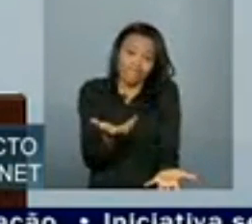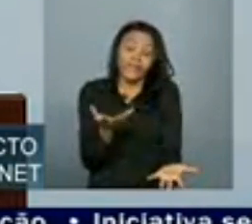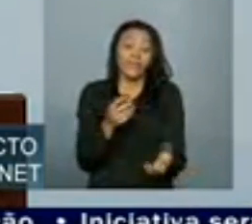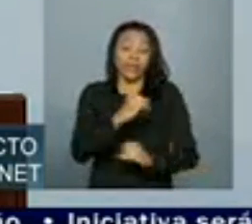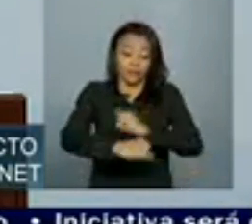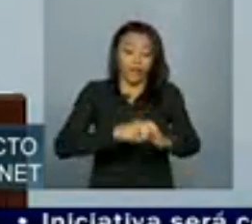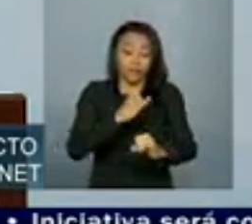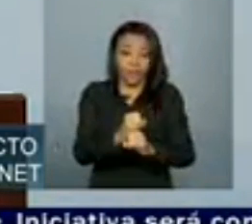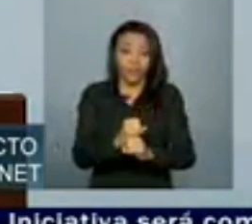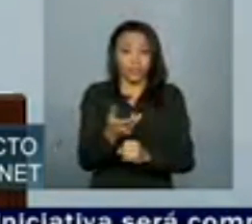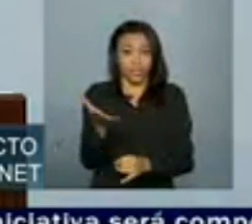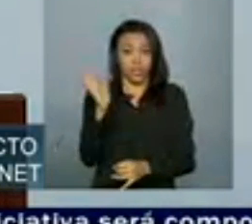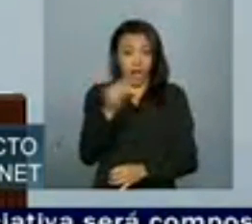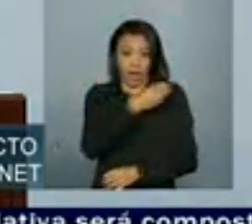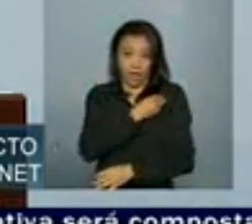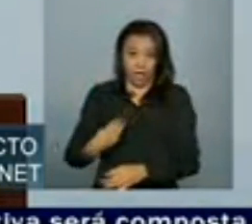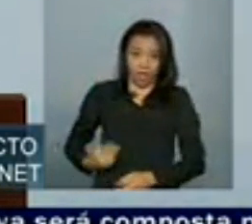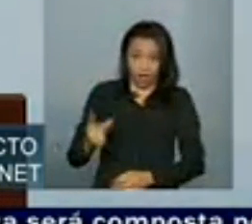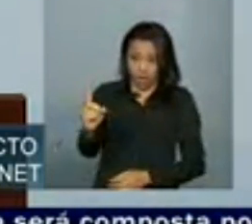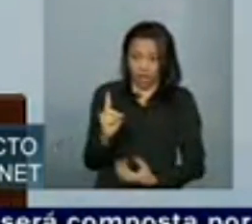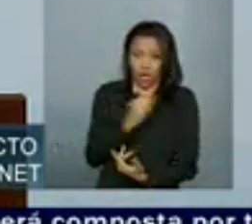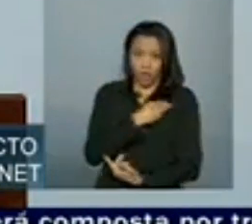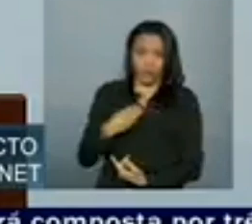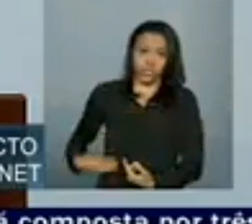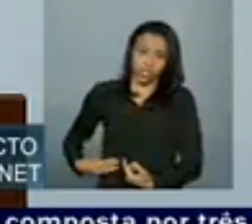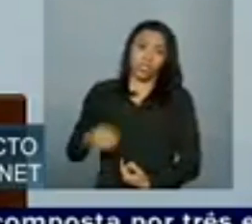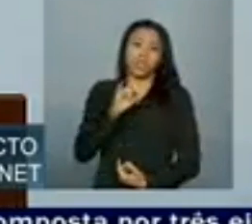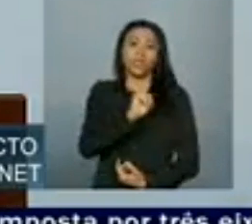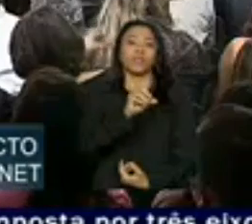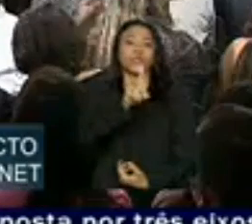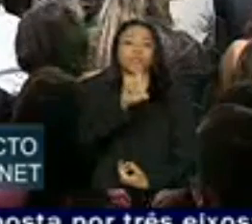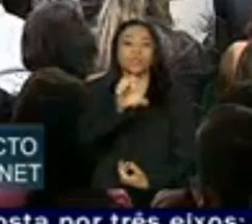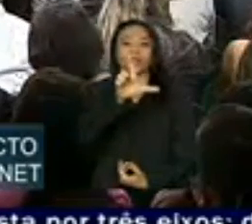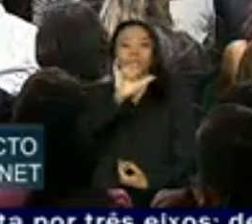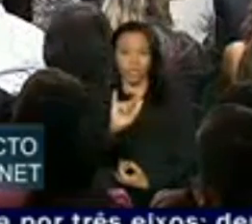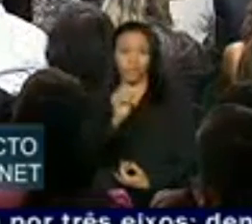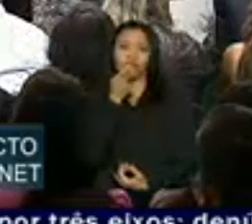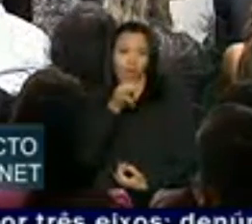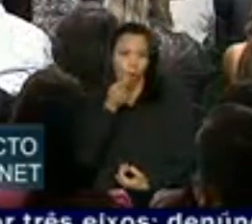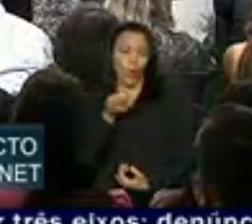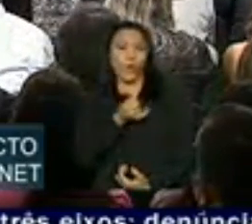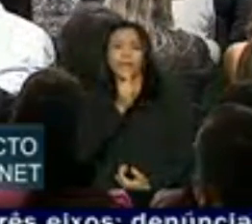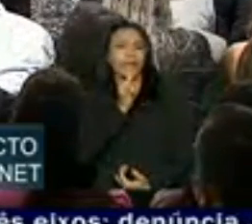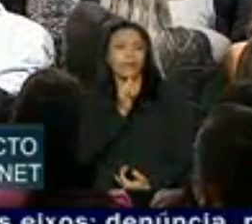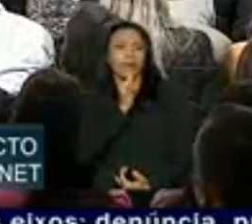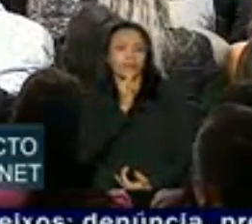e aí a ministra Deli mostrou com exemplos o que